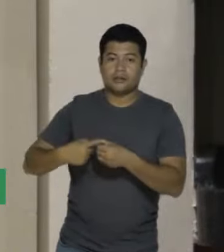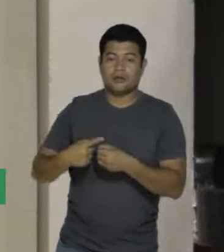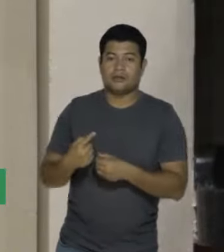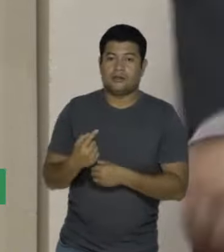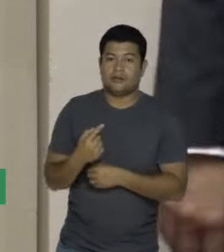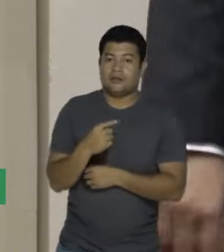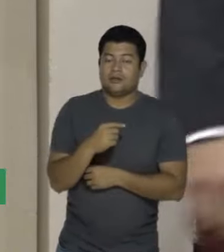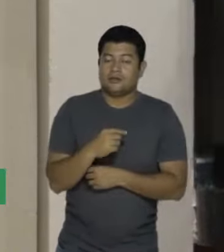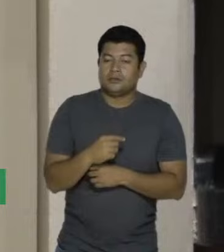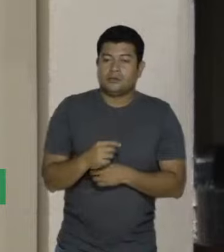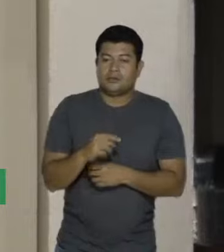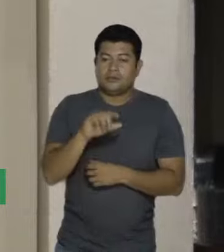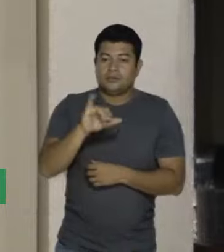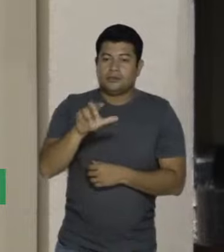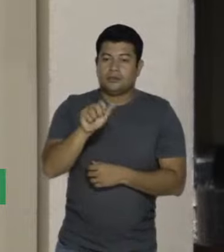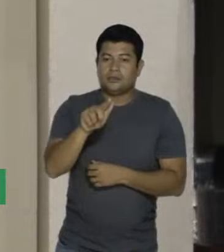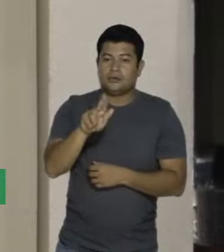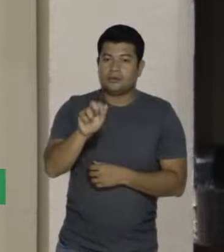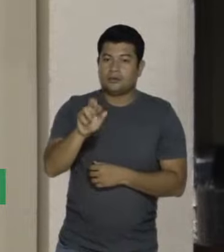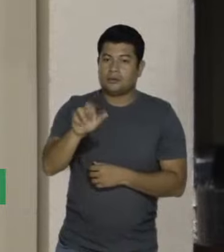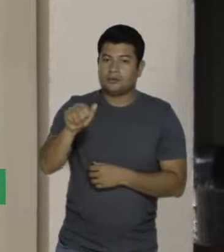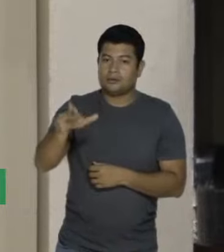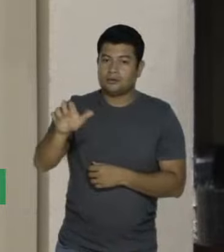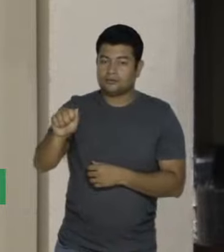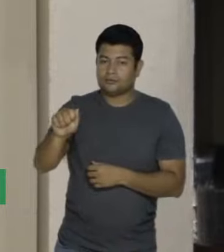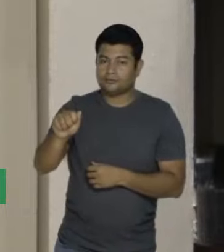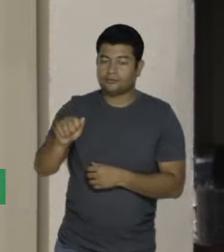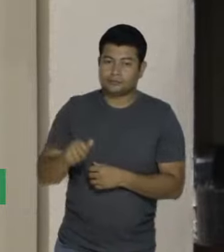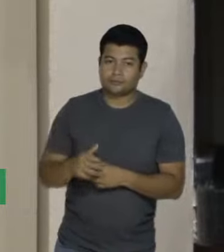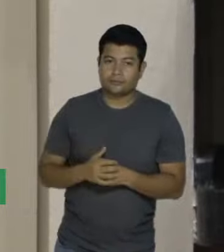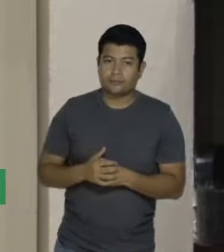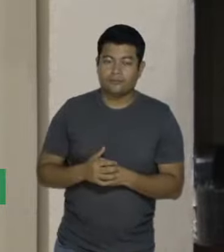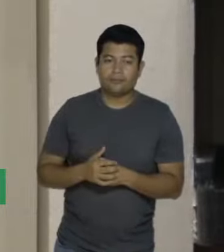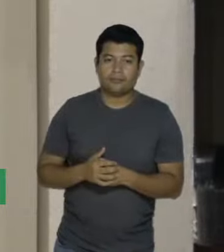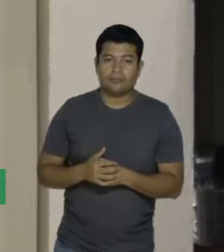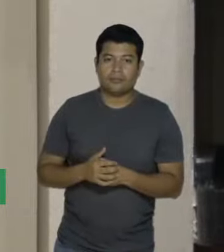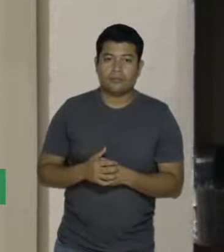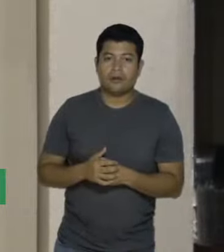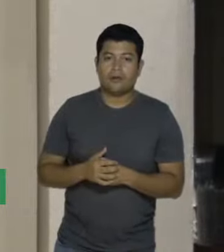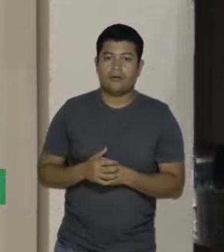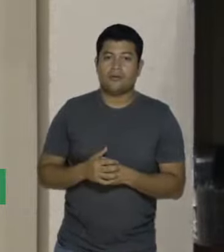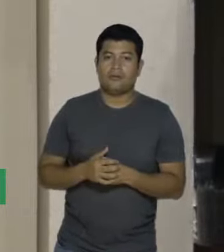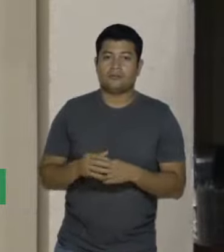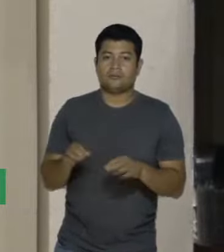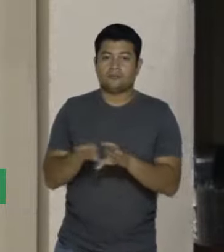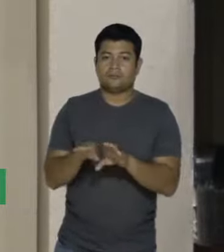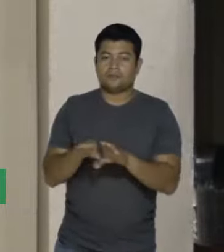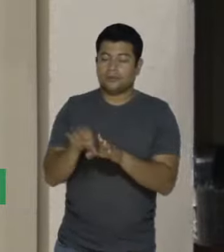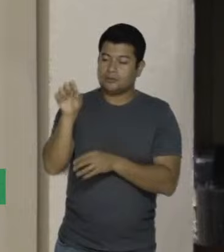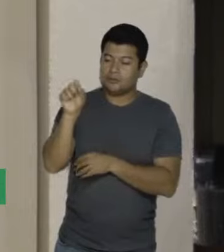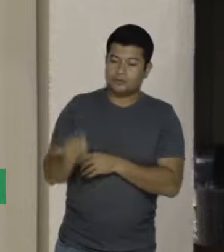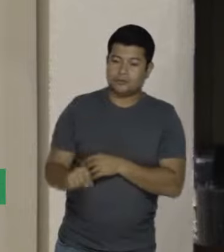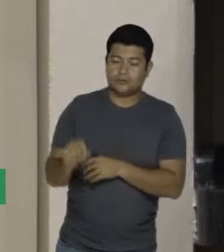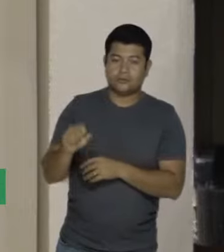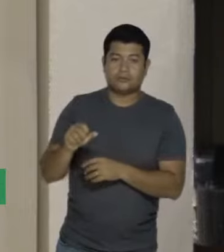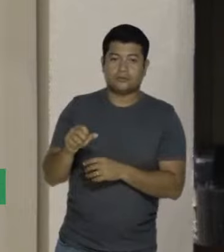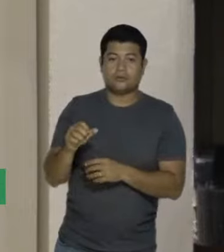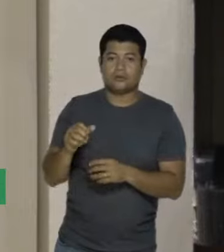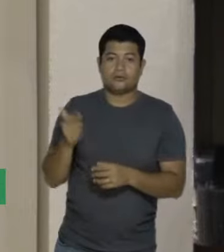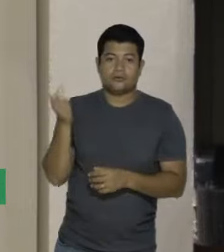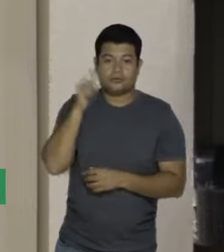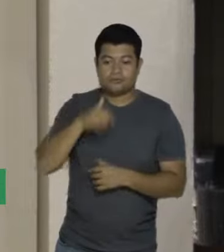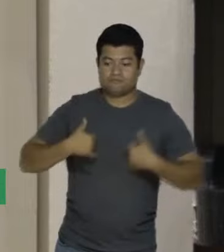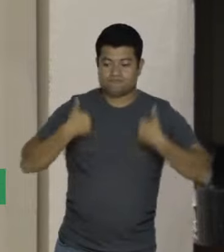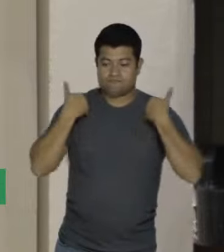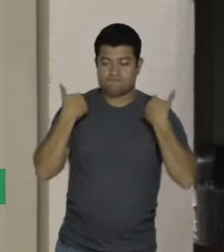propolítica da convenção das igrejas evangélicas Assembleia de Deus de Santa Catarina e Sudoeste do Paraná pela passagem do seu aniversário